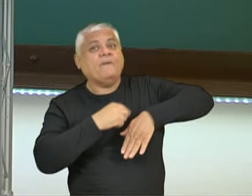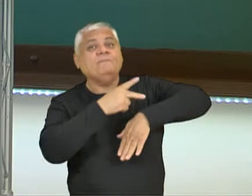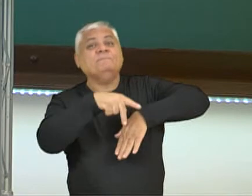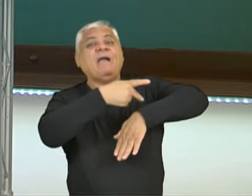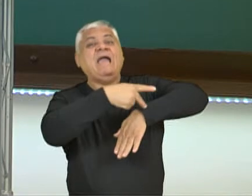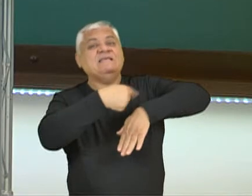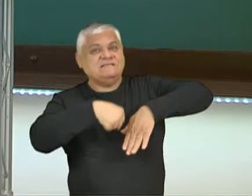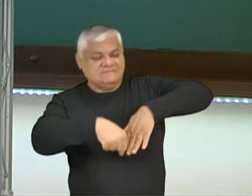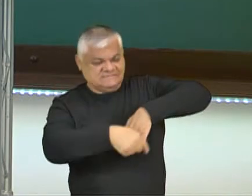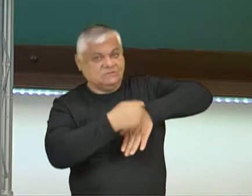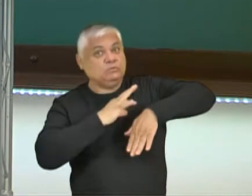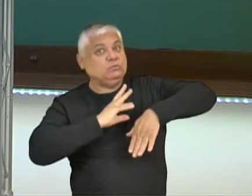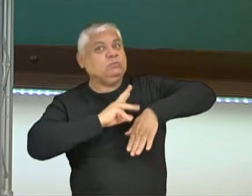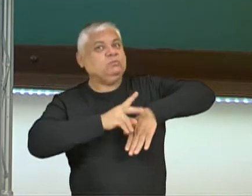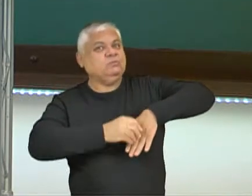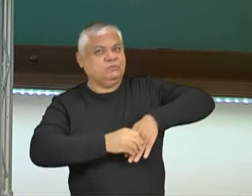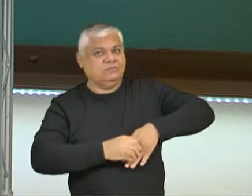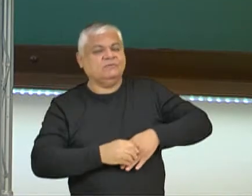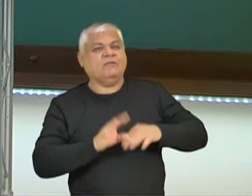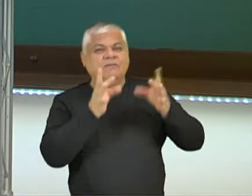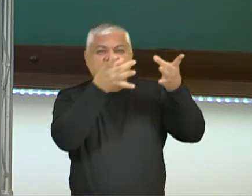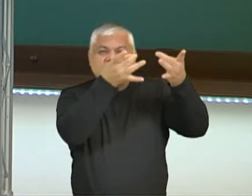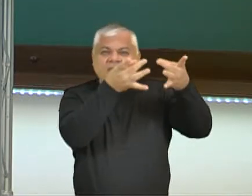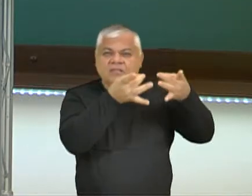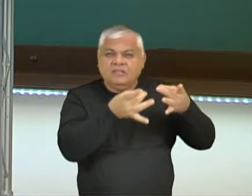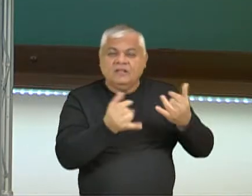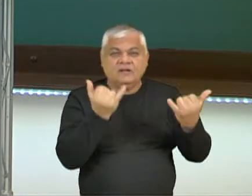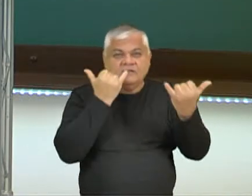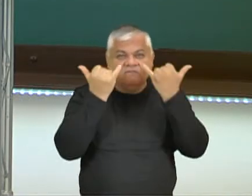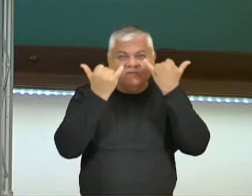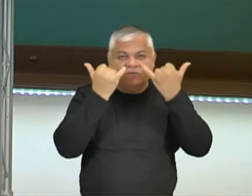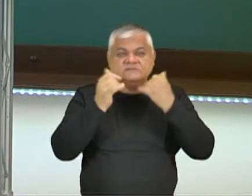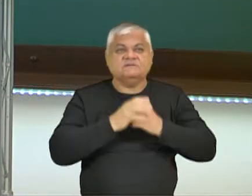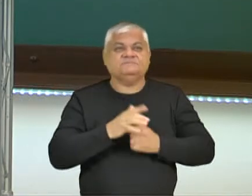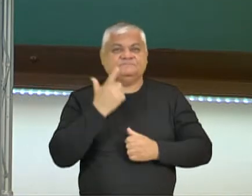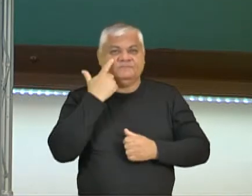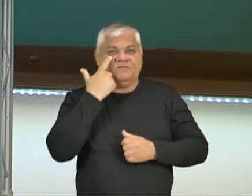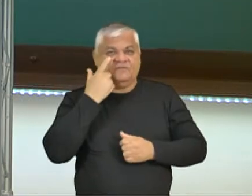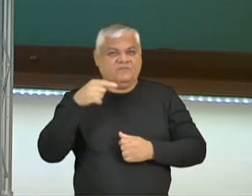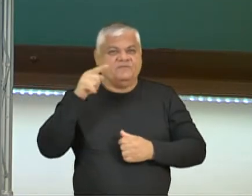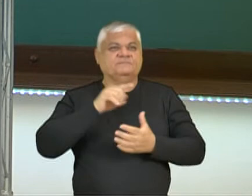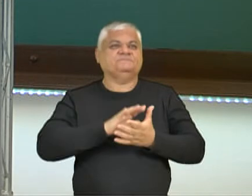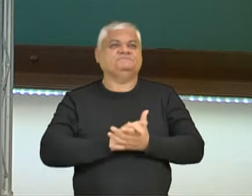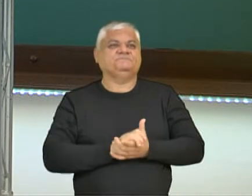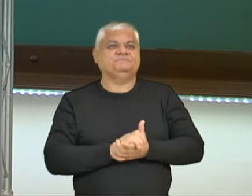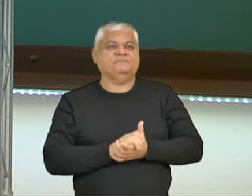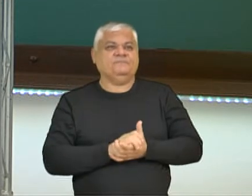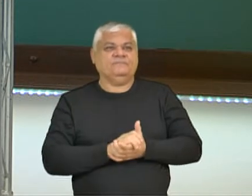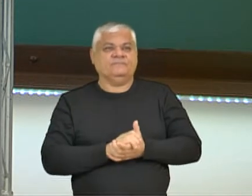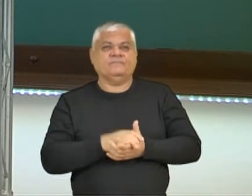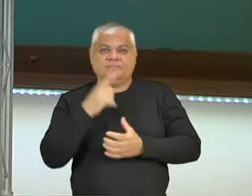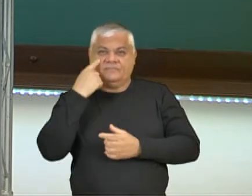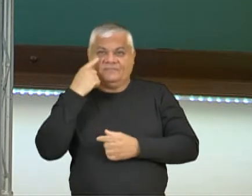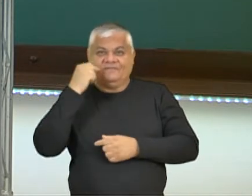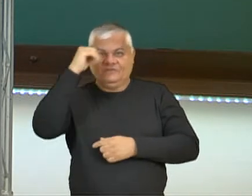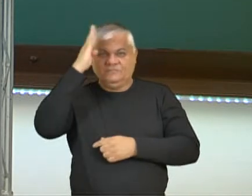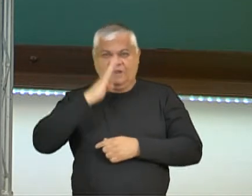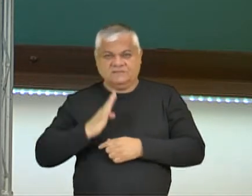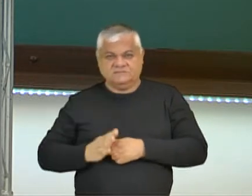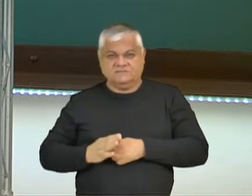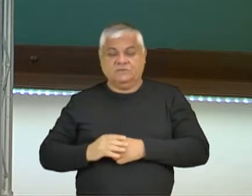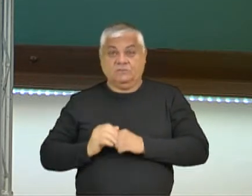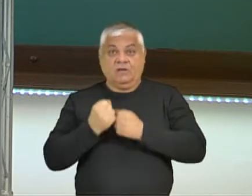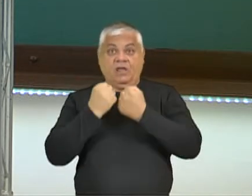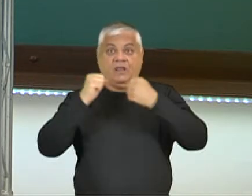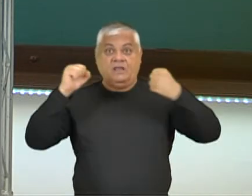um cuidado nesse detalhe de informações, né? Então, olha aqui, ó, vamos voltar lá, ó. O Brasil é grandão aqui, ó, tá vendo?